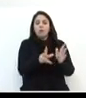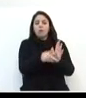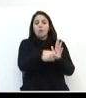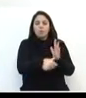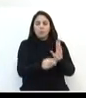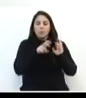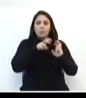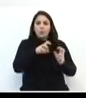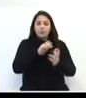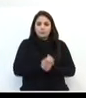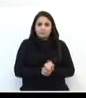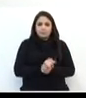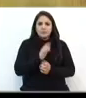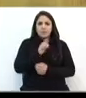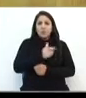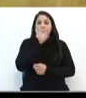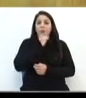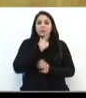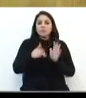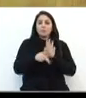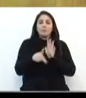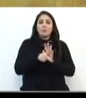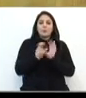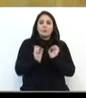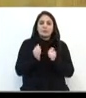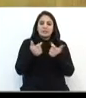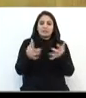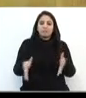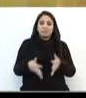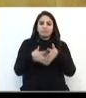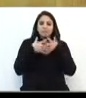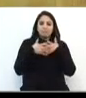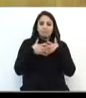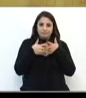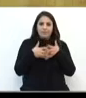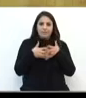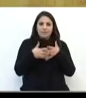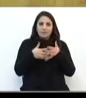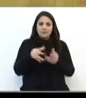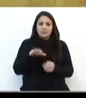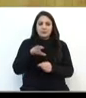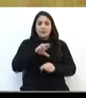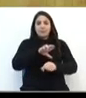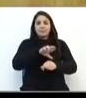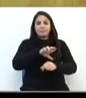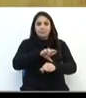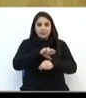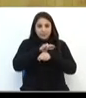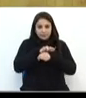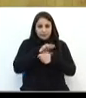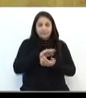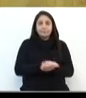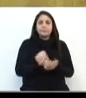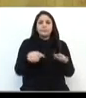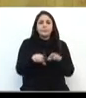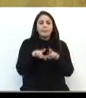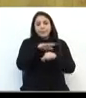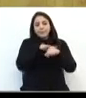coletivos urbanos. Então isso é fruto da ação integrada dos órgãos de segurança, é fruto